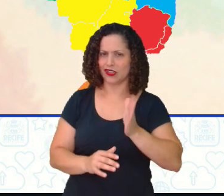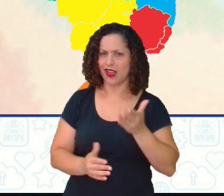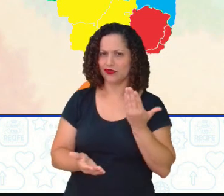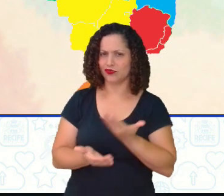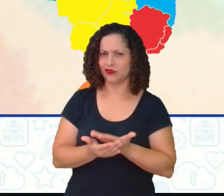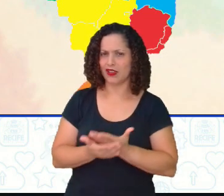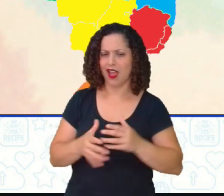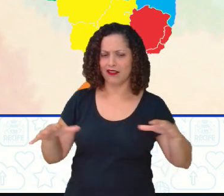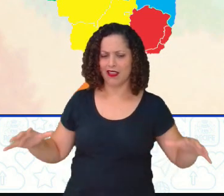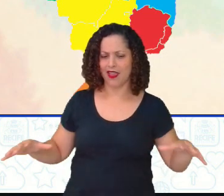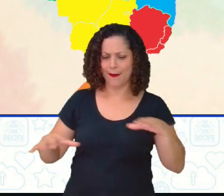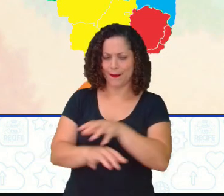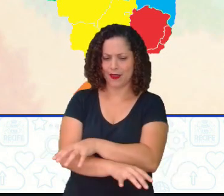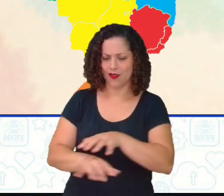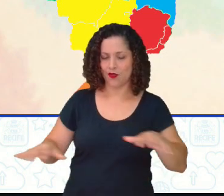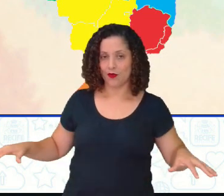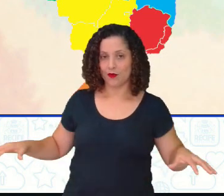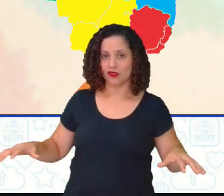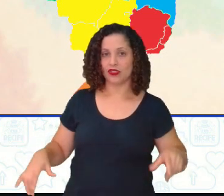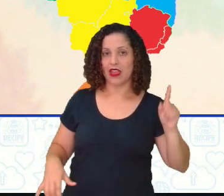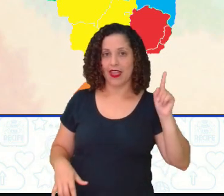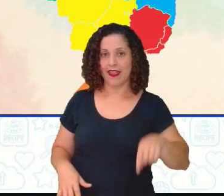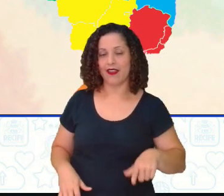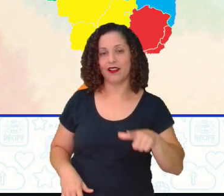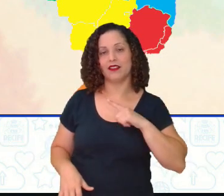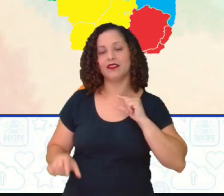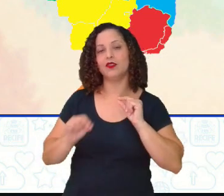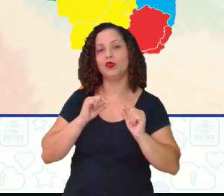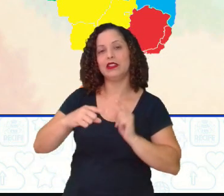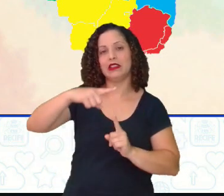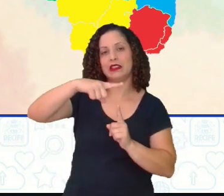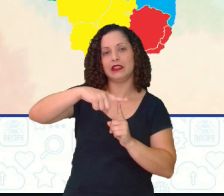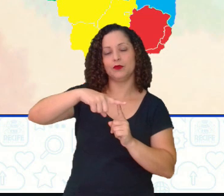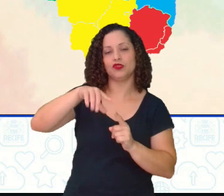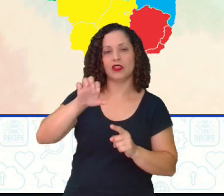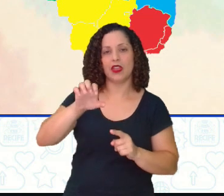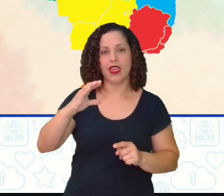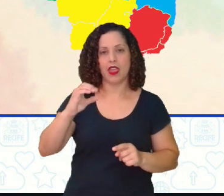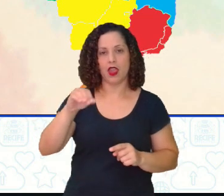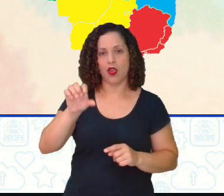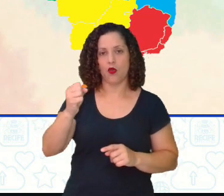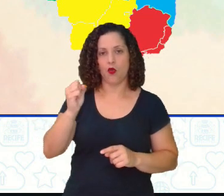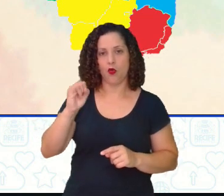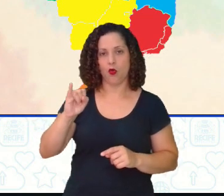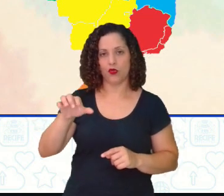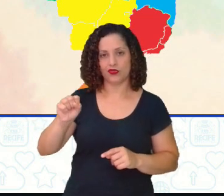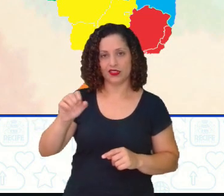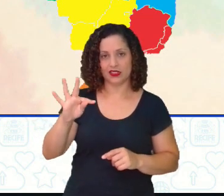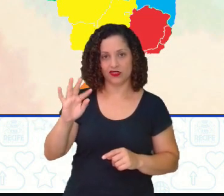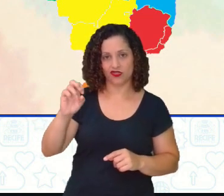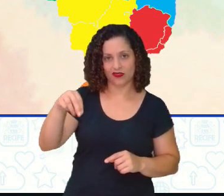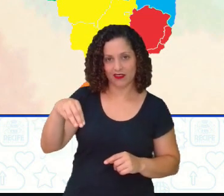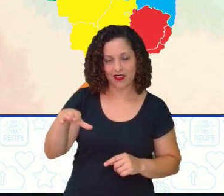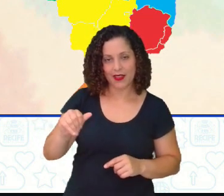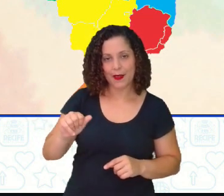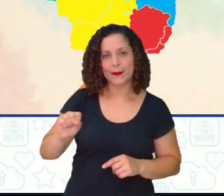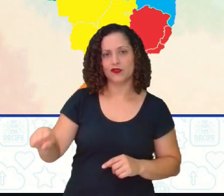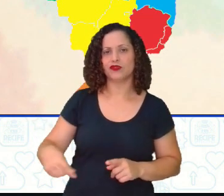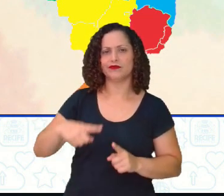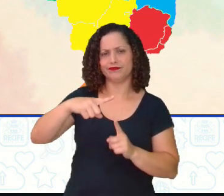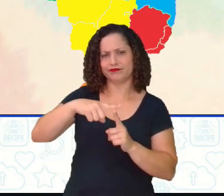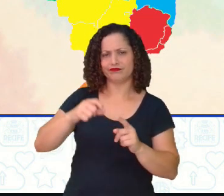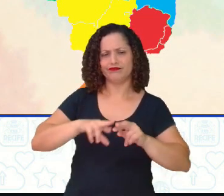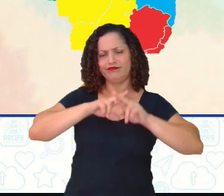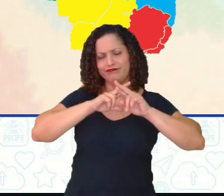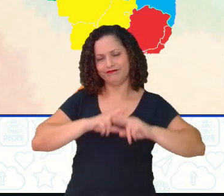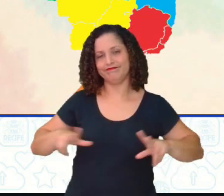são regiões que compreendem grandes ecossistemas constituídos por fatores abióticos e bióticos. Então,